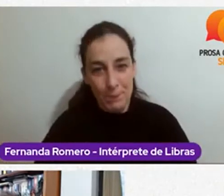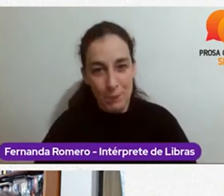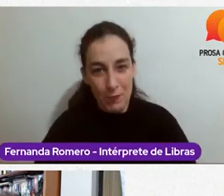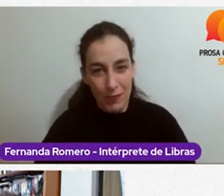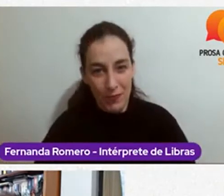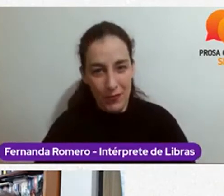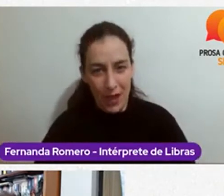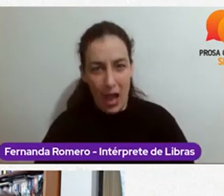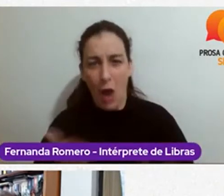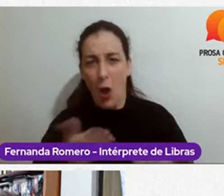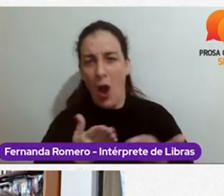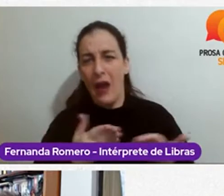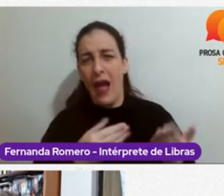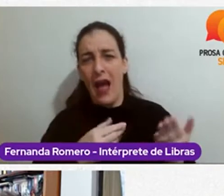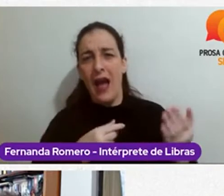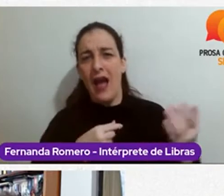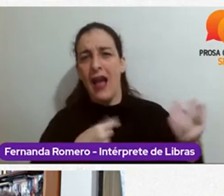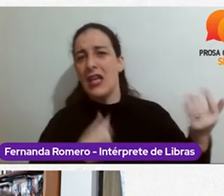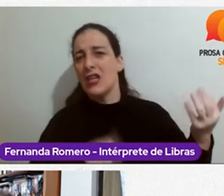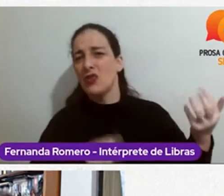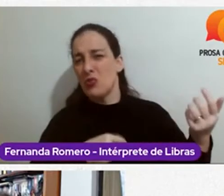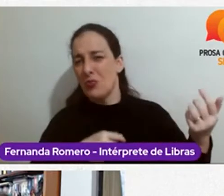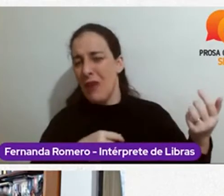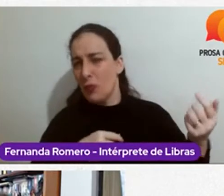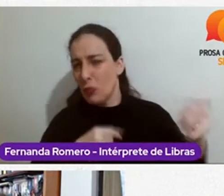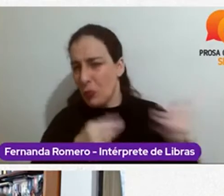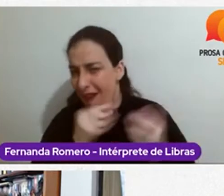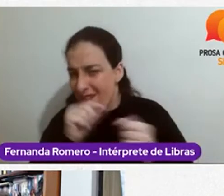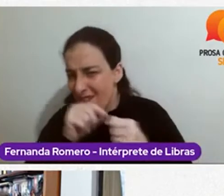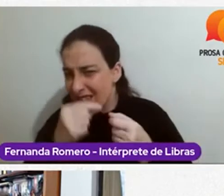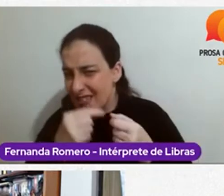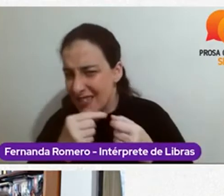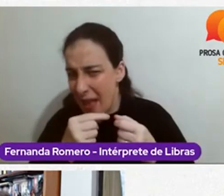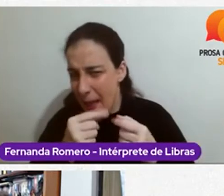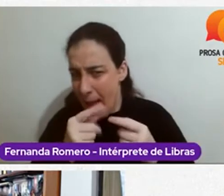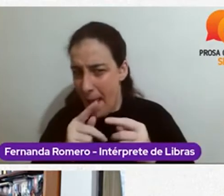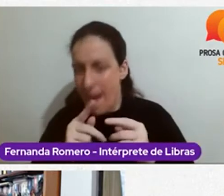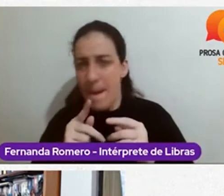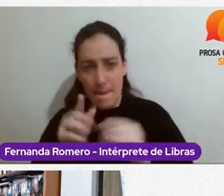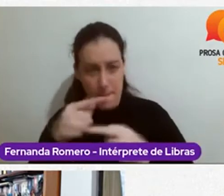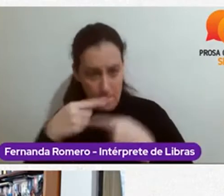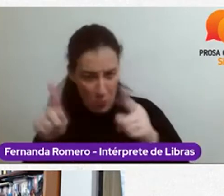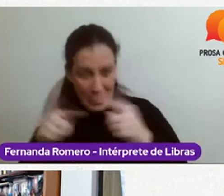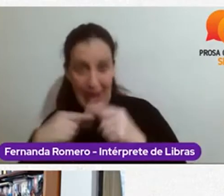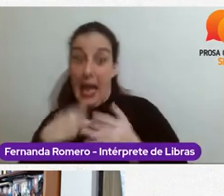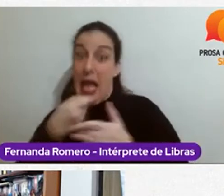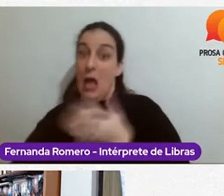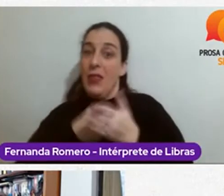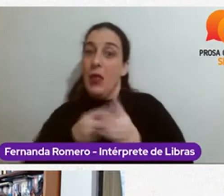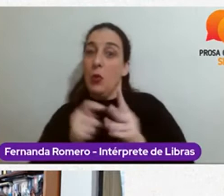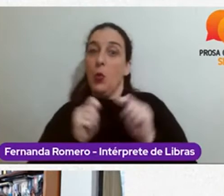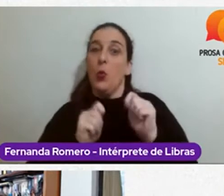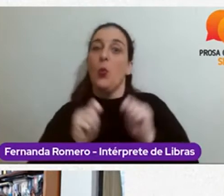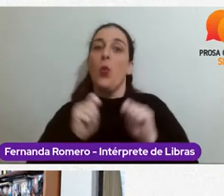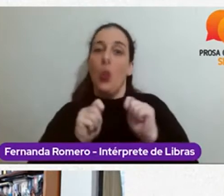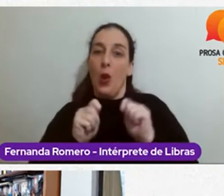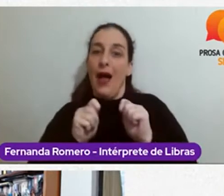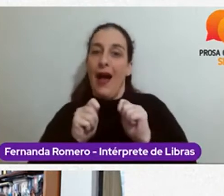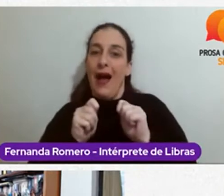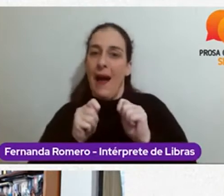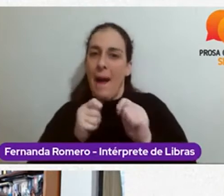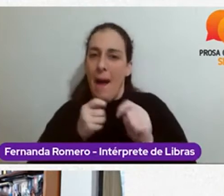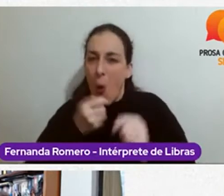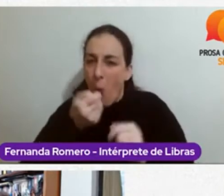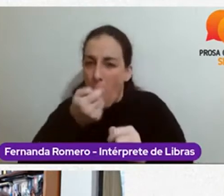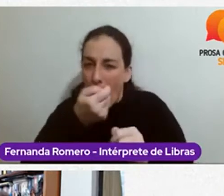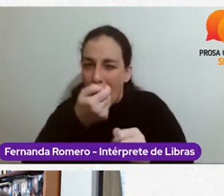Pegar um instrumento e compor, eu procuro segurar isso, assim, para quando está mais próximo de lançar um disco,